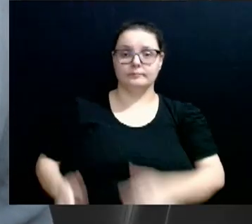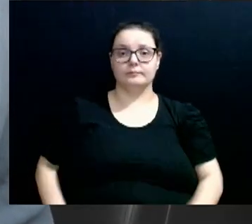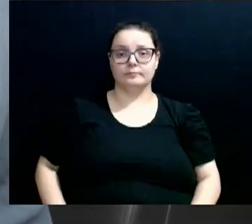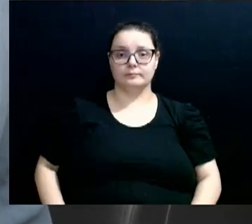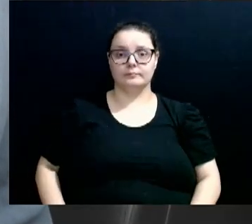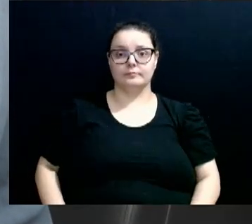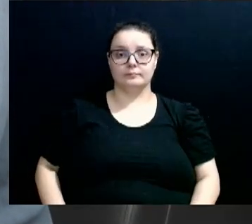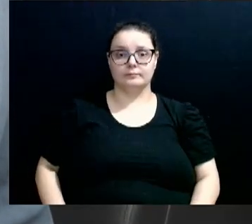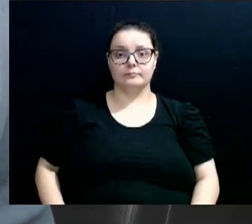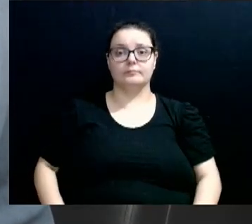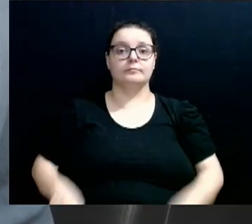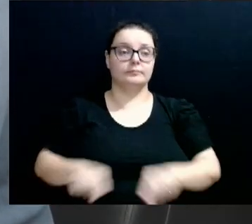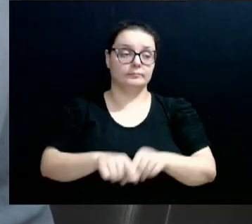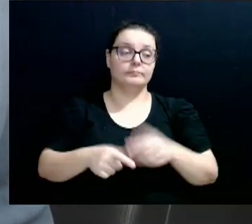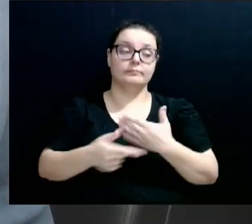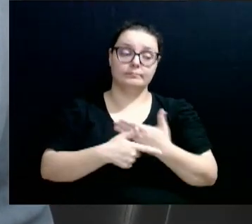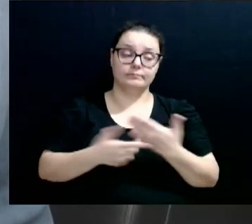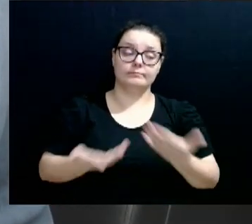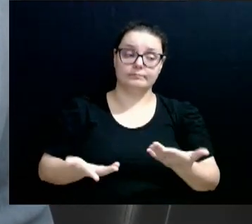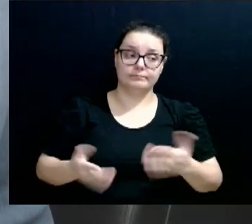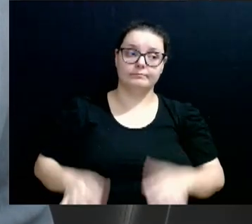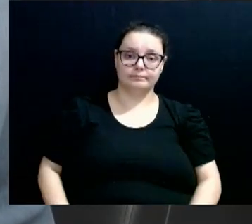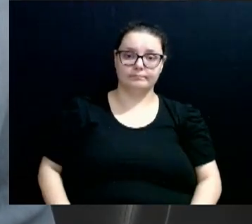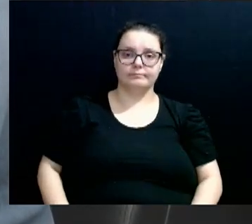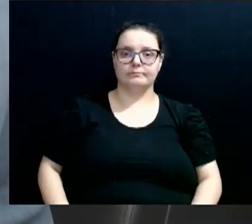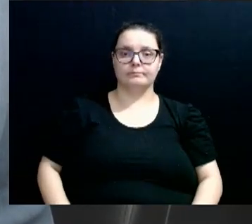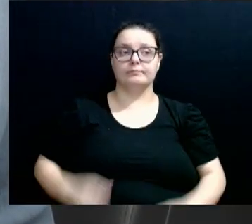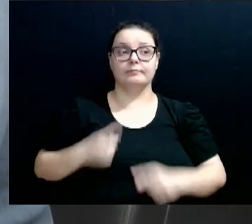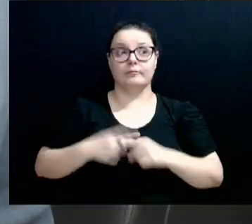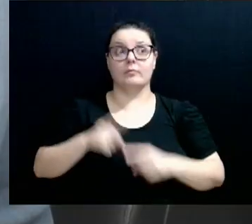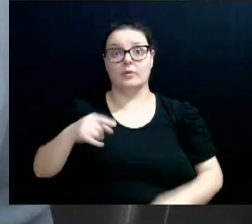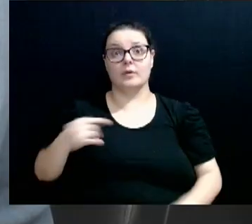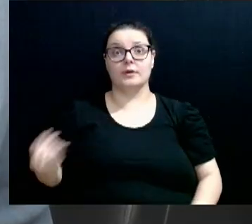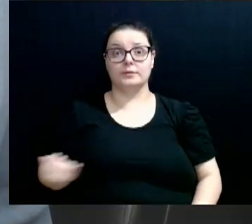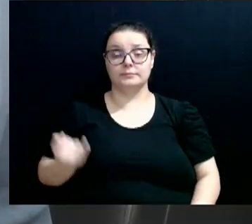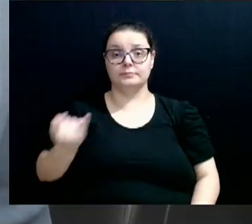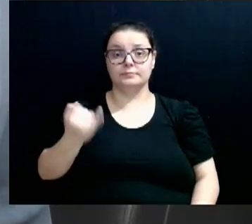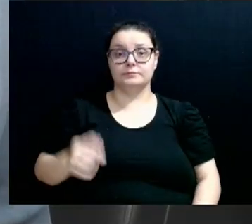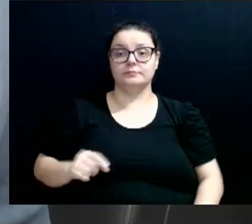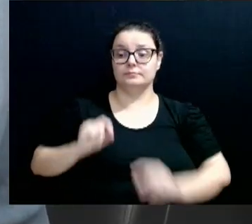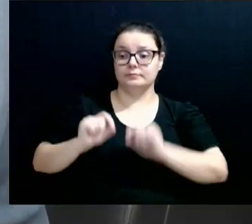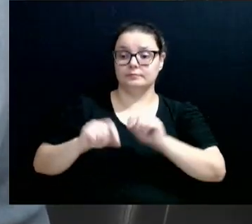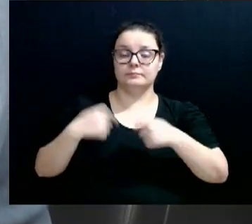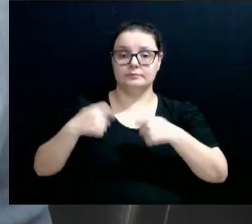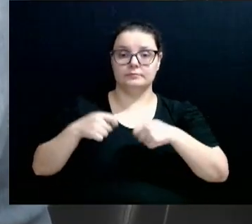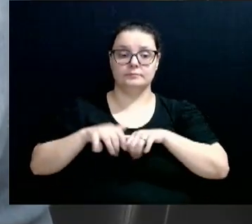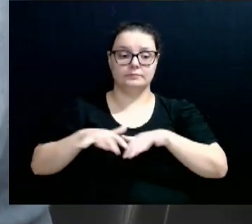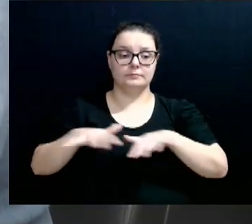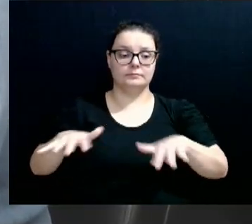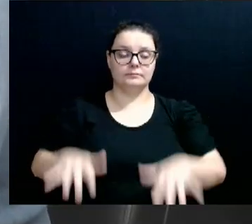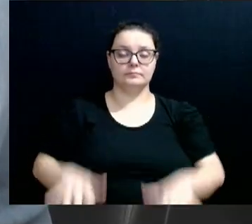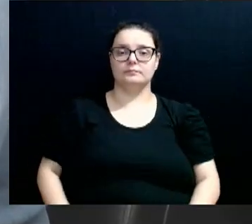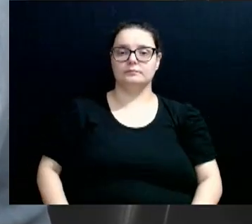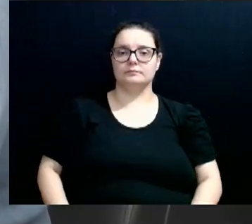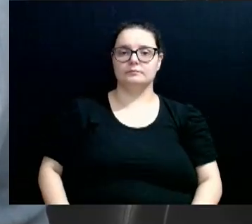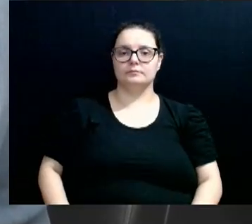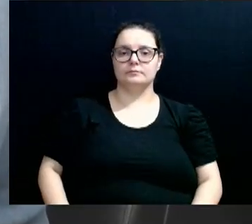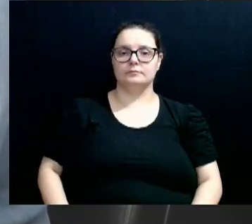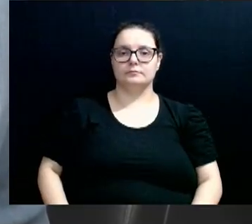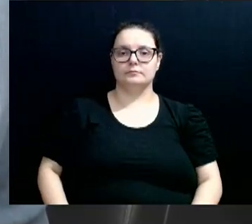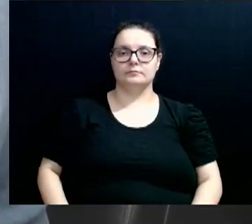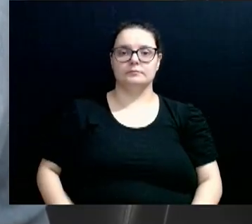papel. E por que é importante, por que precisa reverberar, né, cara? Porque nós só existimos para